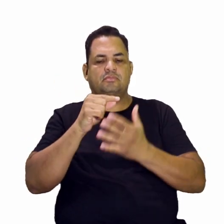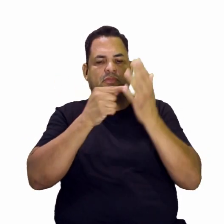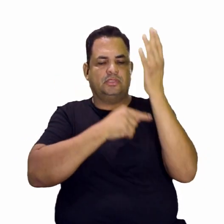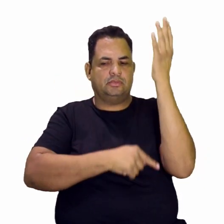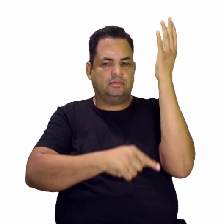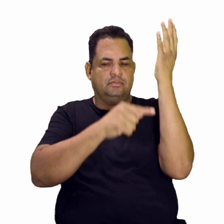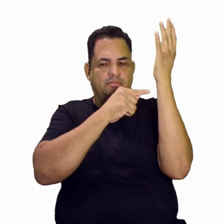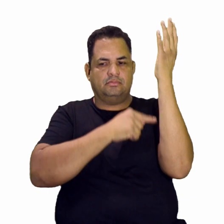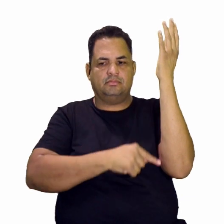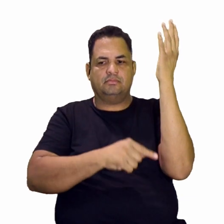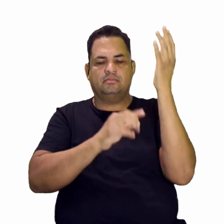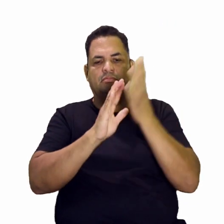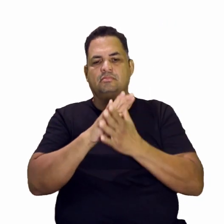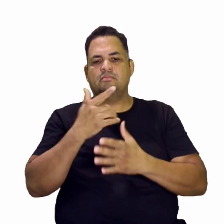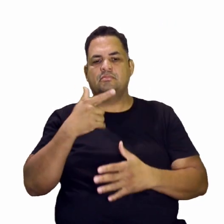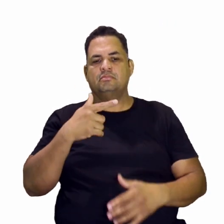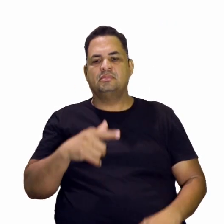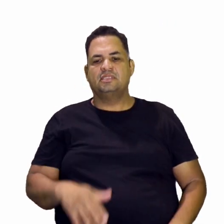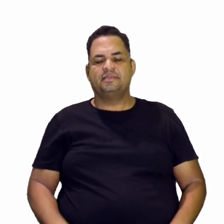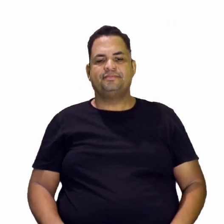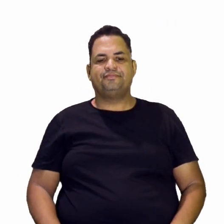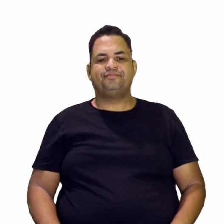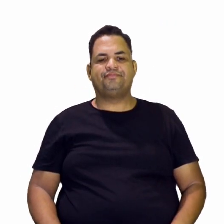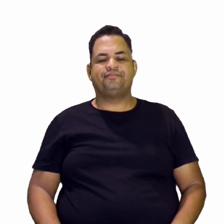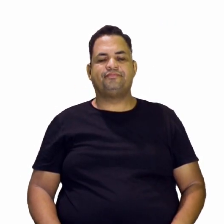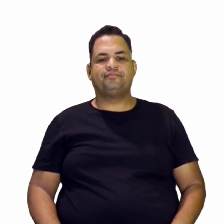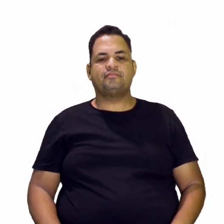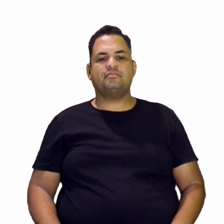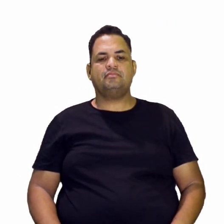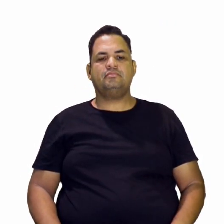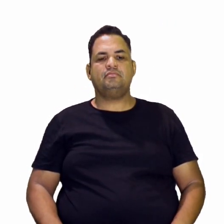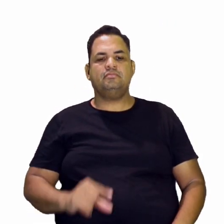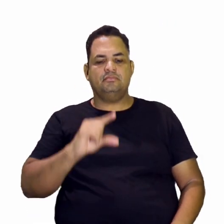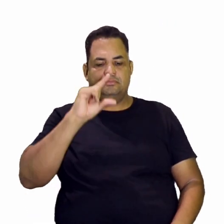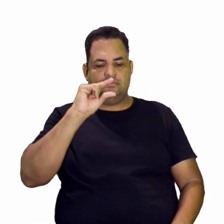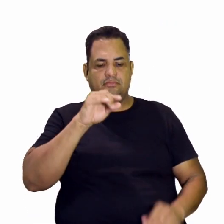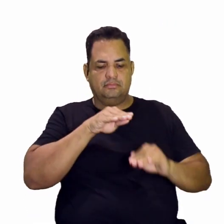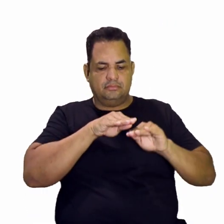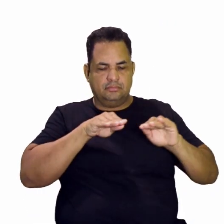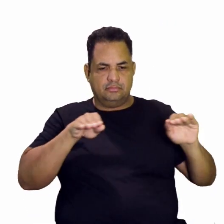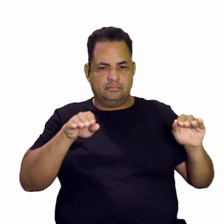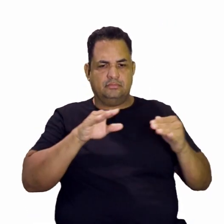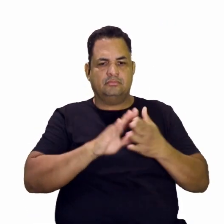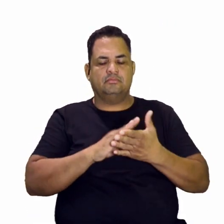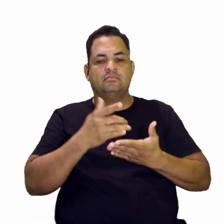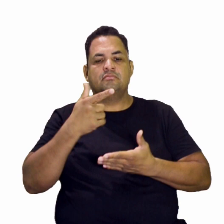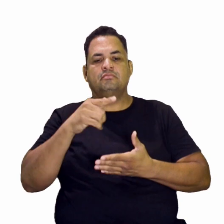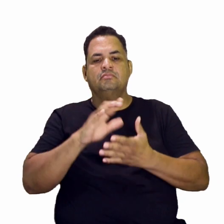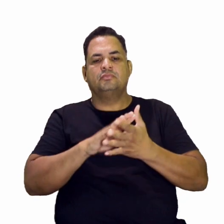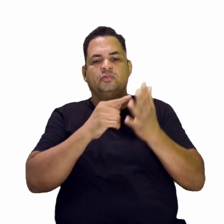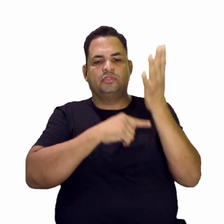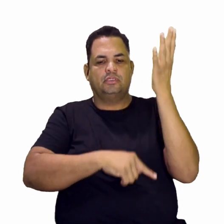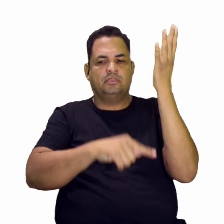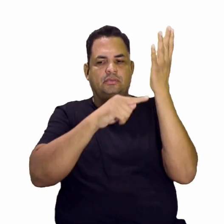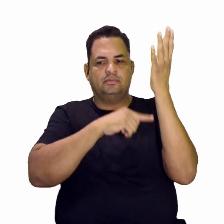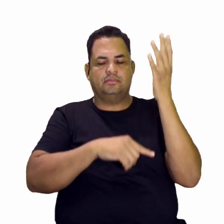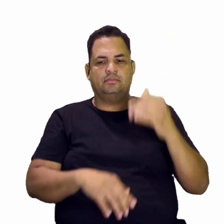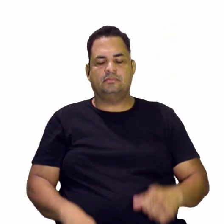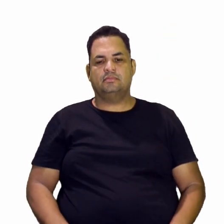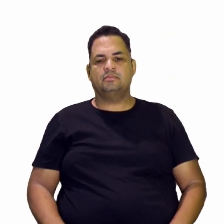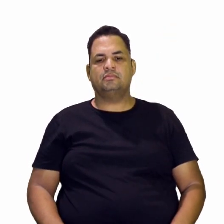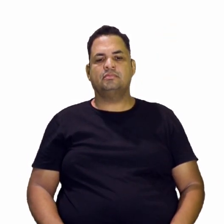possuir vasos condutores. Então, quando ela falou lá do pequeno porte, está associado à ausência desses vasos condutores,